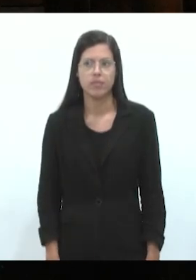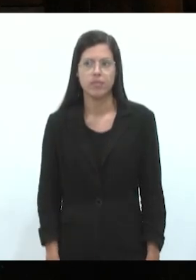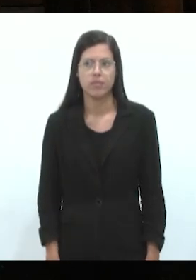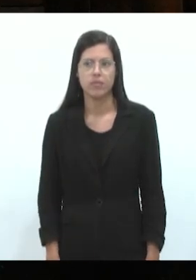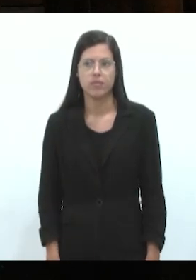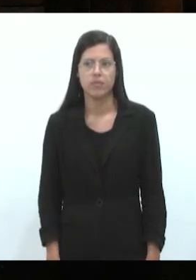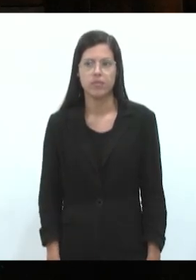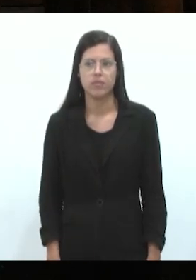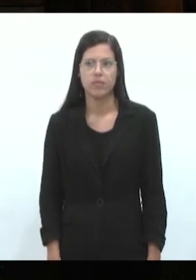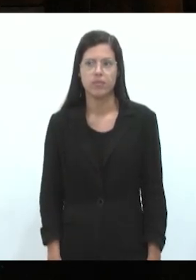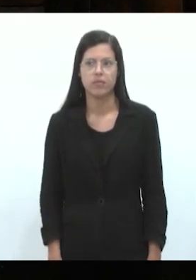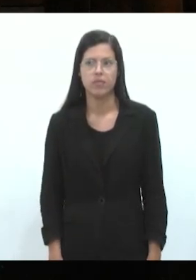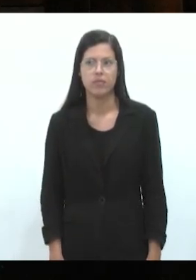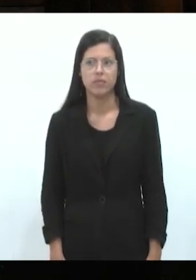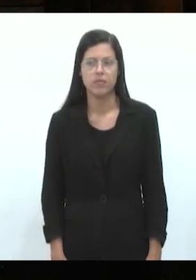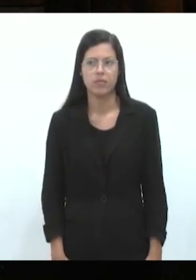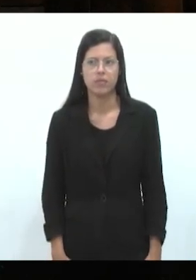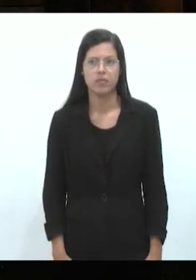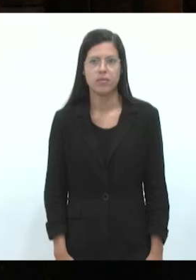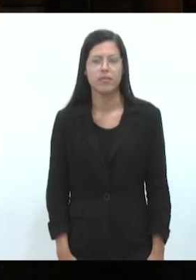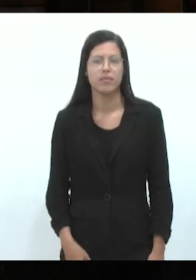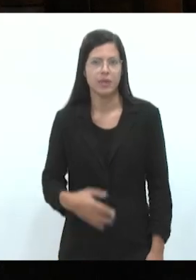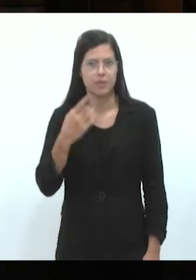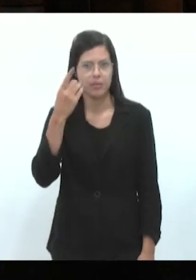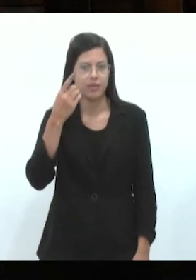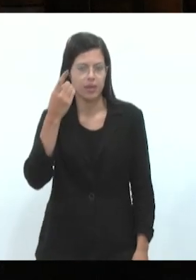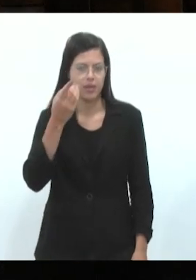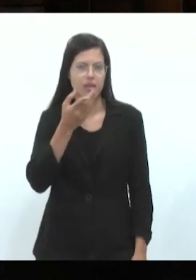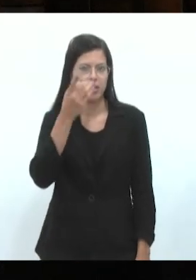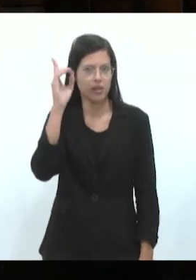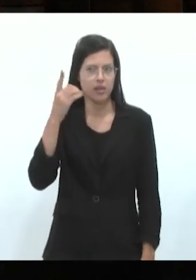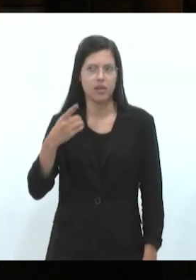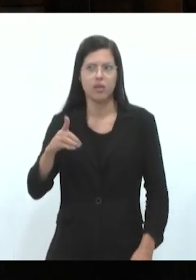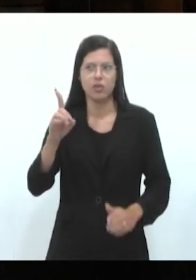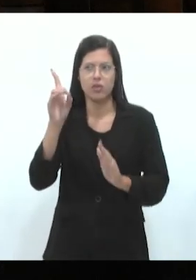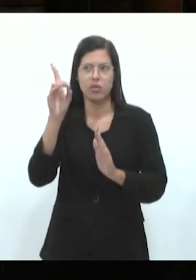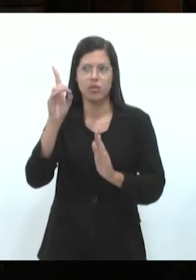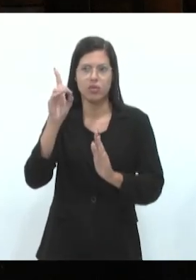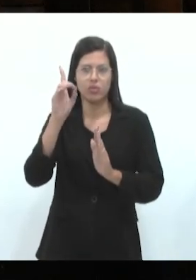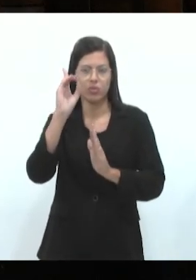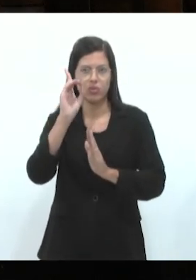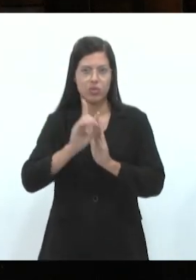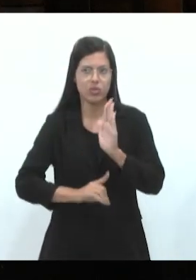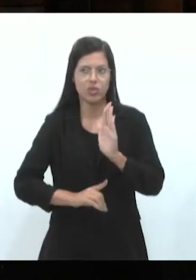Dani Balbi, dos direitos humanos, desculpe, Dani Monteiro,